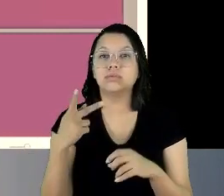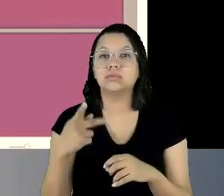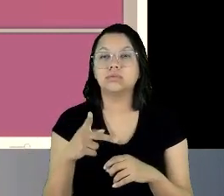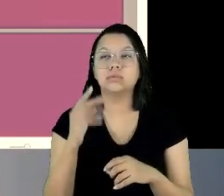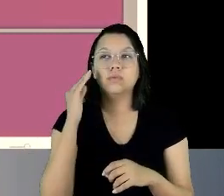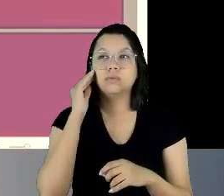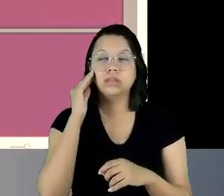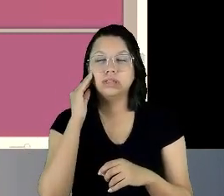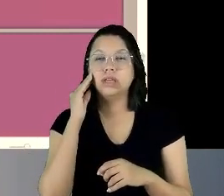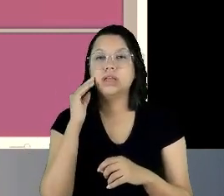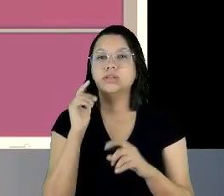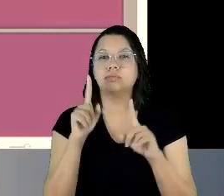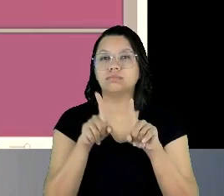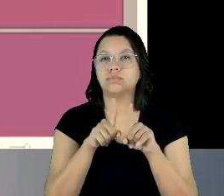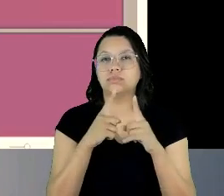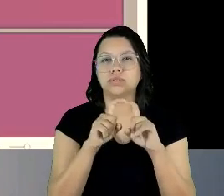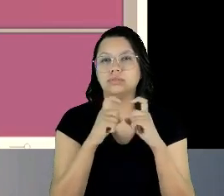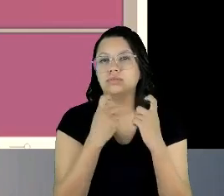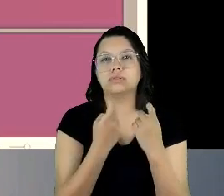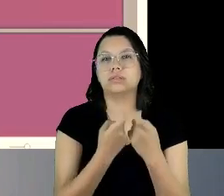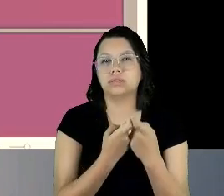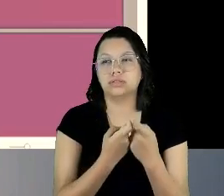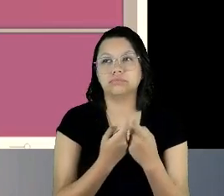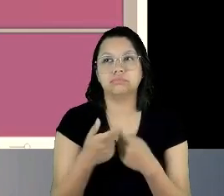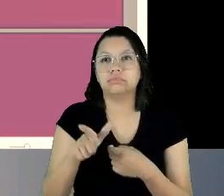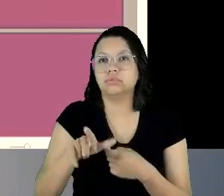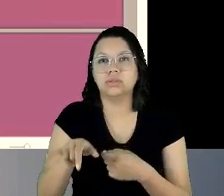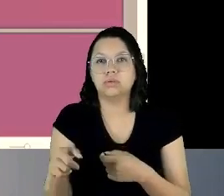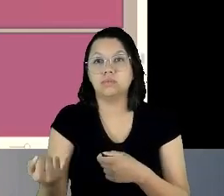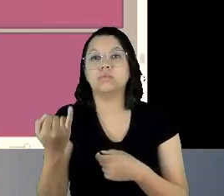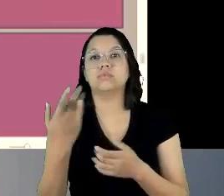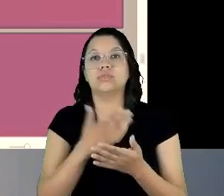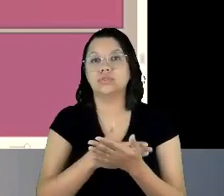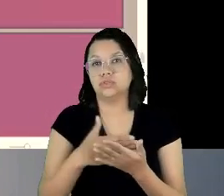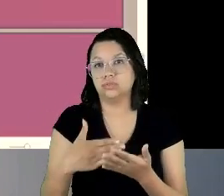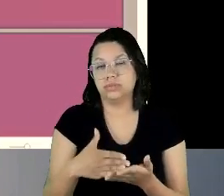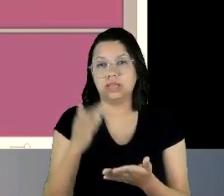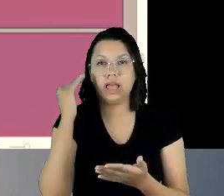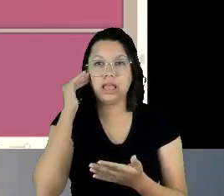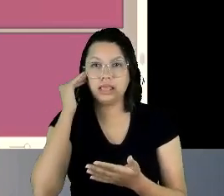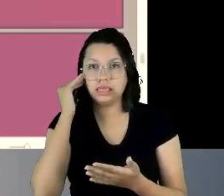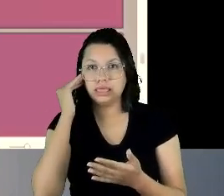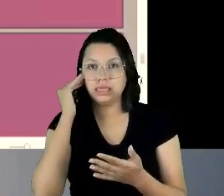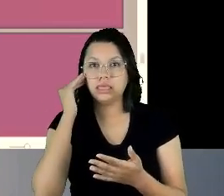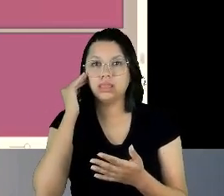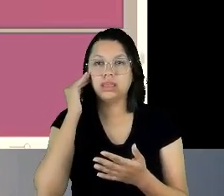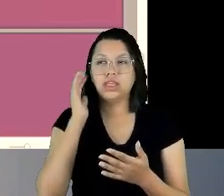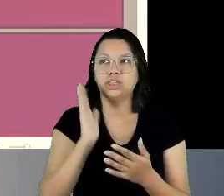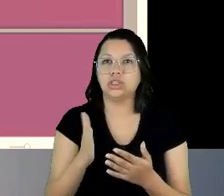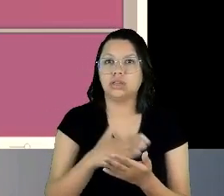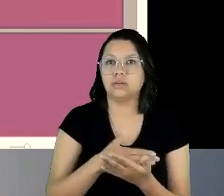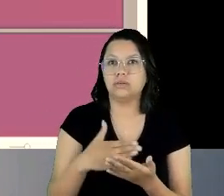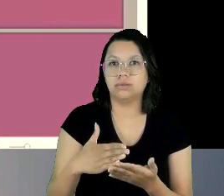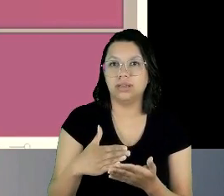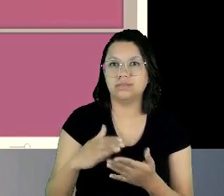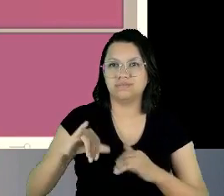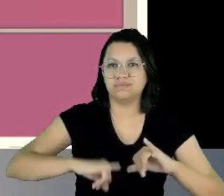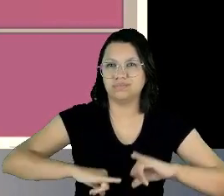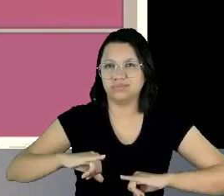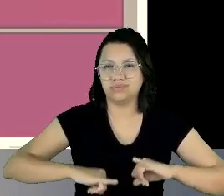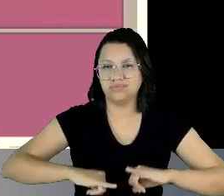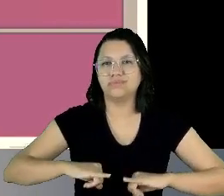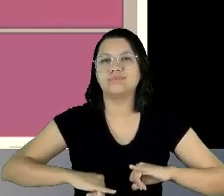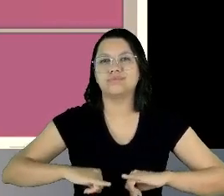orientação sexual, e nem tem a oportunidade de começar a se entender e já começam a